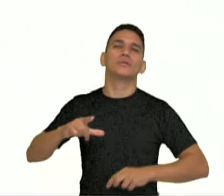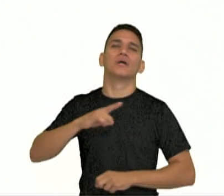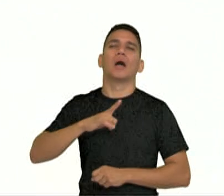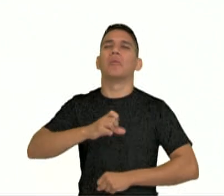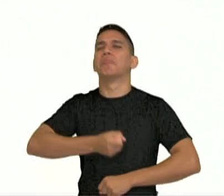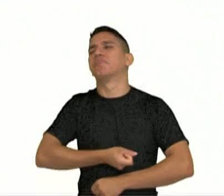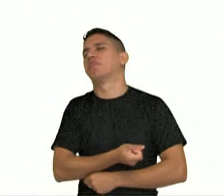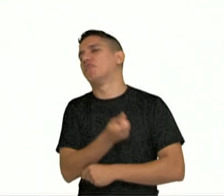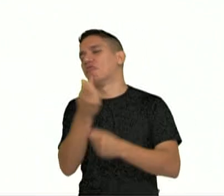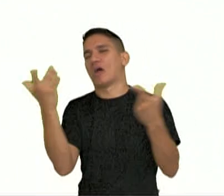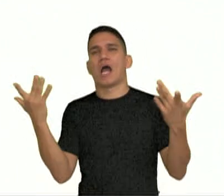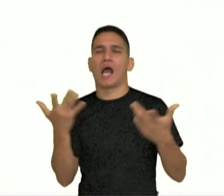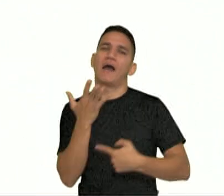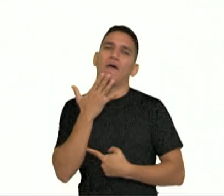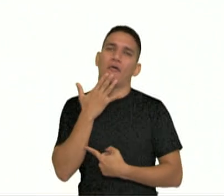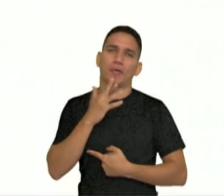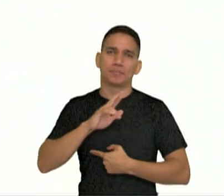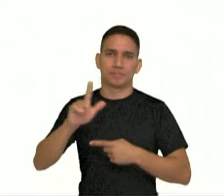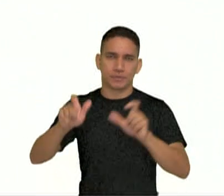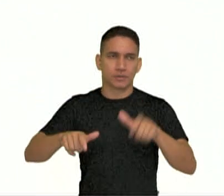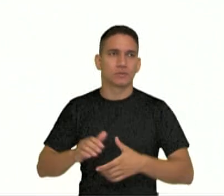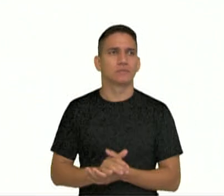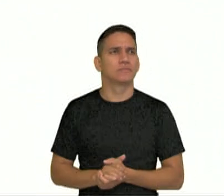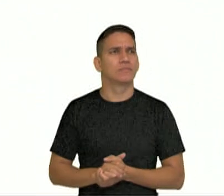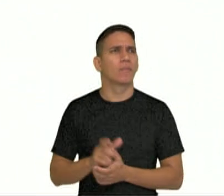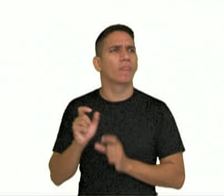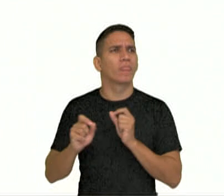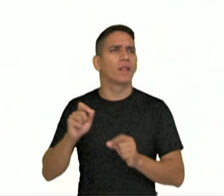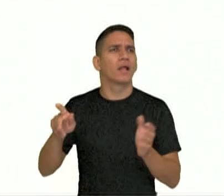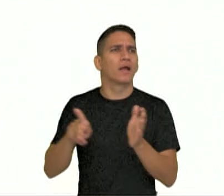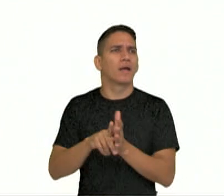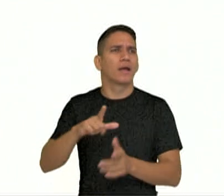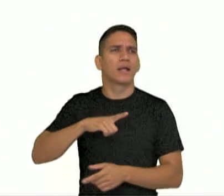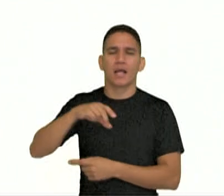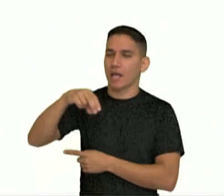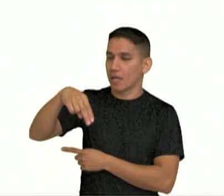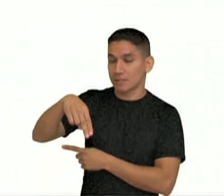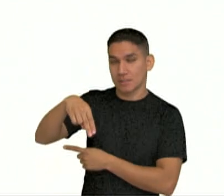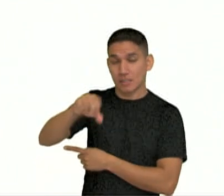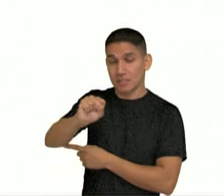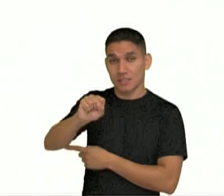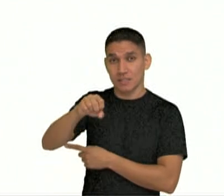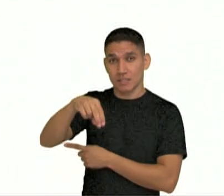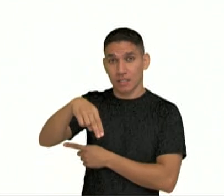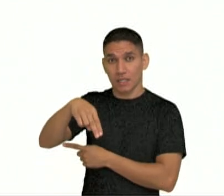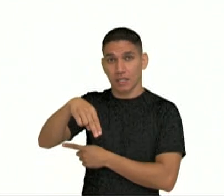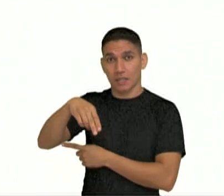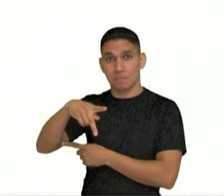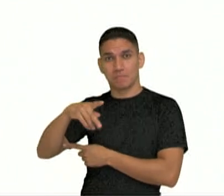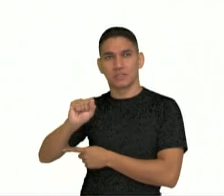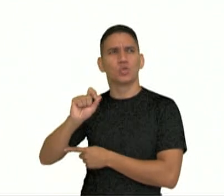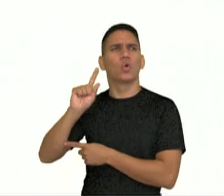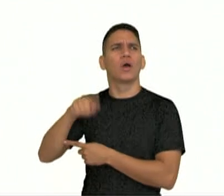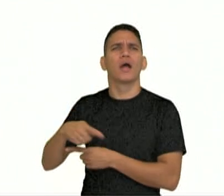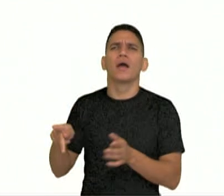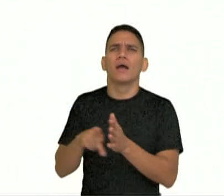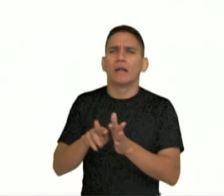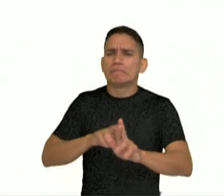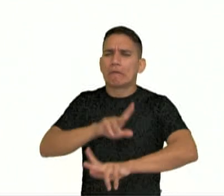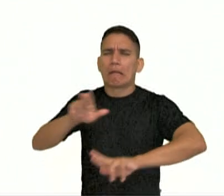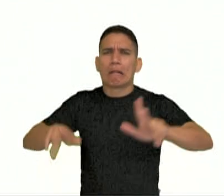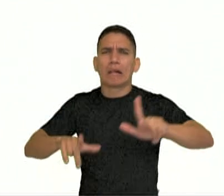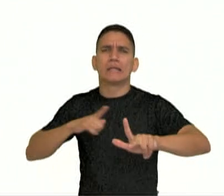por exemplo, né? Os SNPs, só para vocês saberem, são polimorfismos de base única. Tá aqui, ó, que se repetem, então,